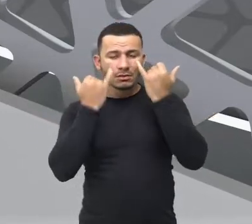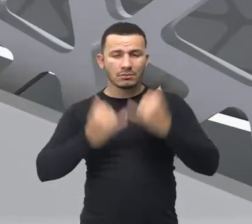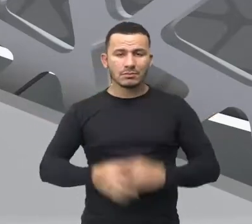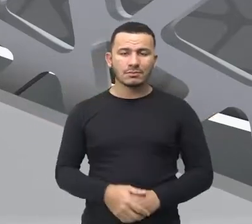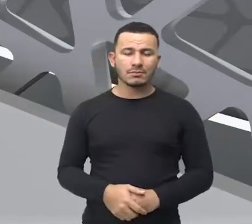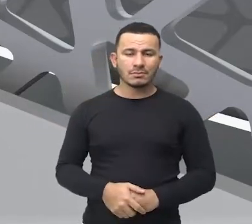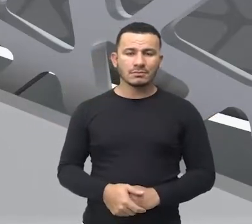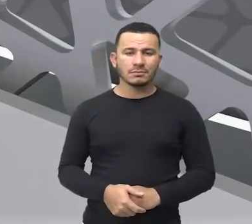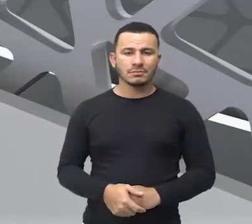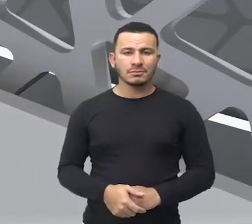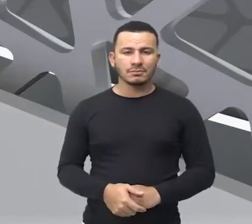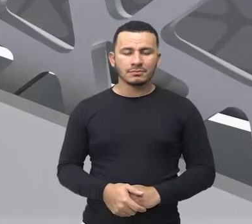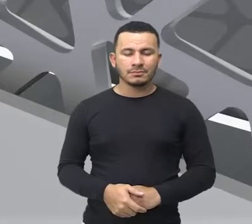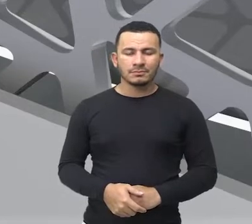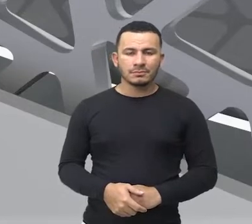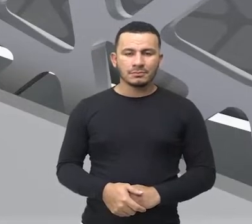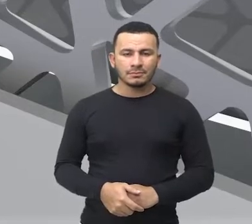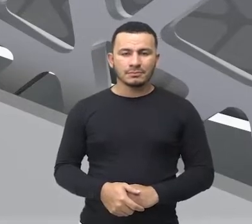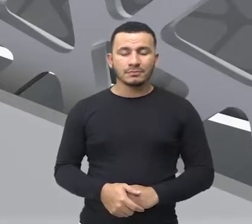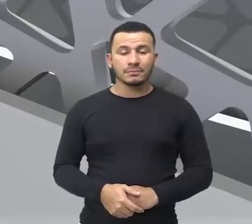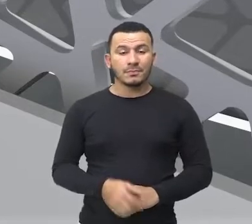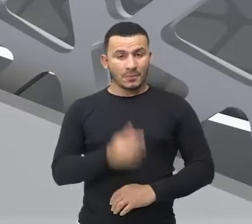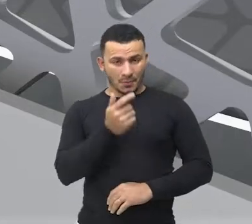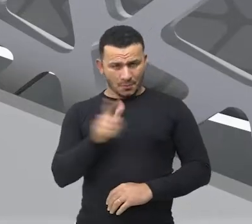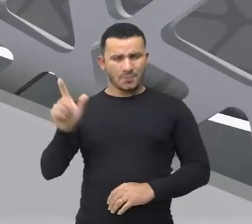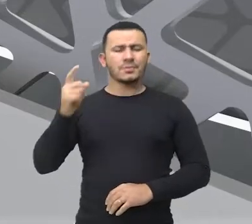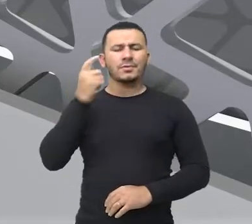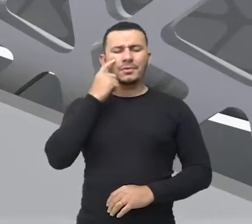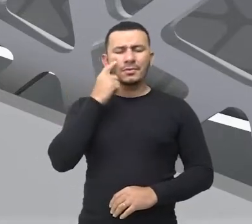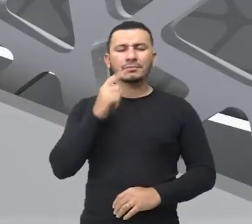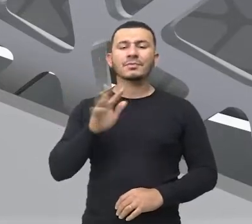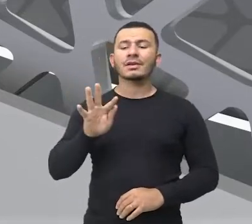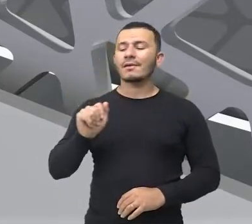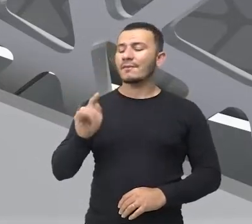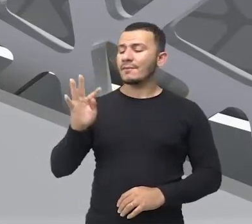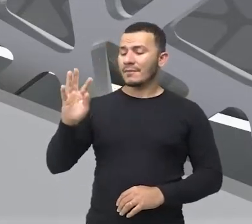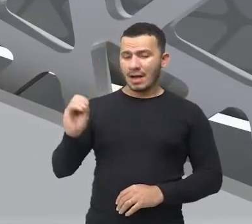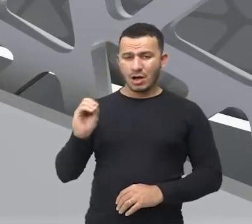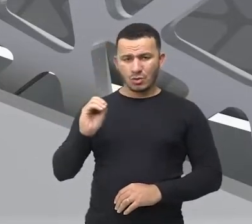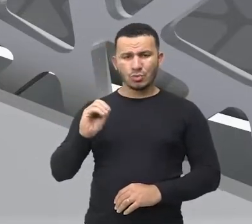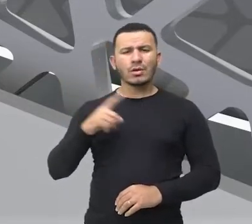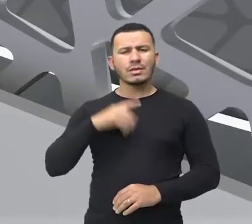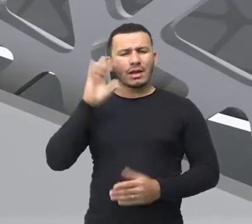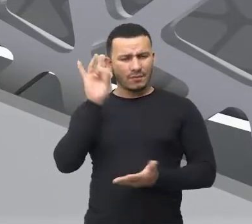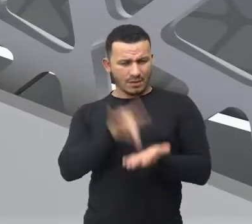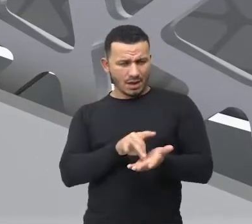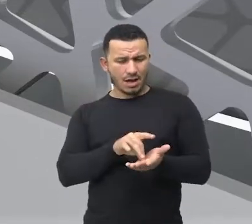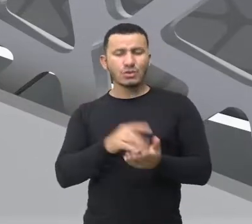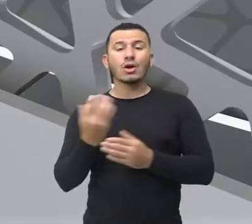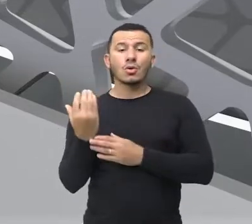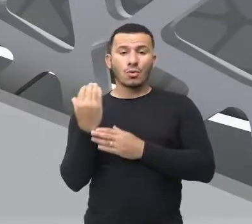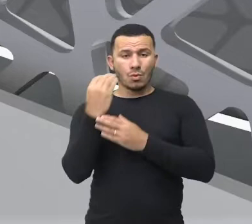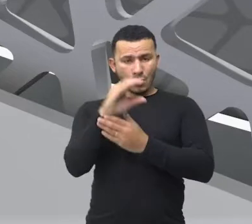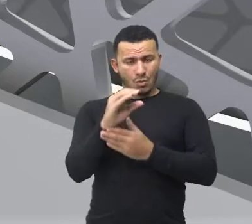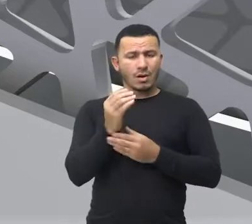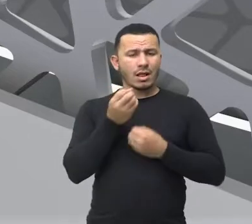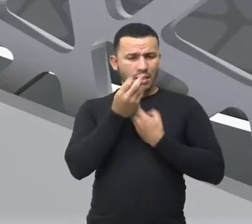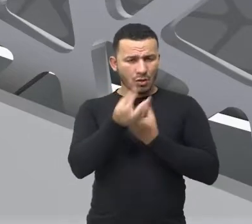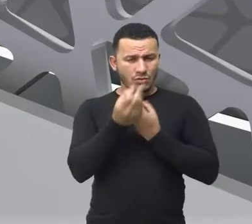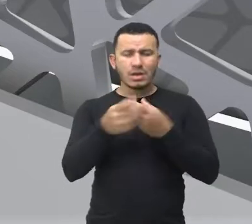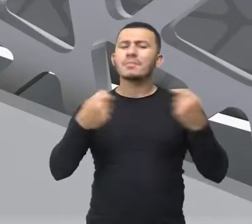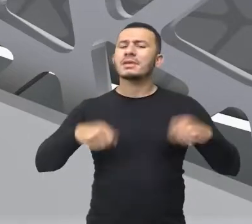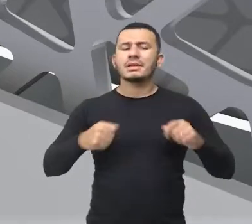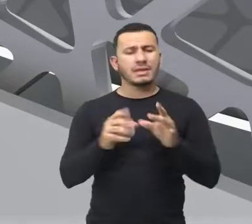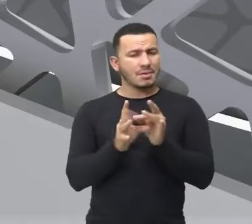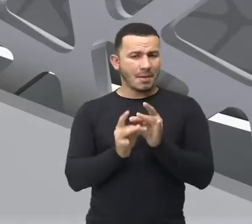certo? Vamos observar também que um fato, o que é relatado, o que é colocado lá na notícia, tem que ser detalhado,